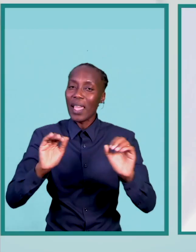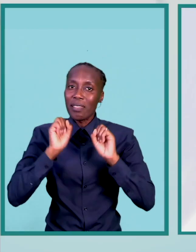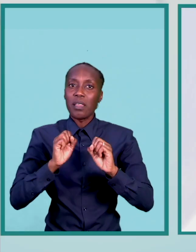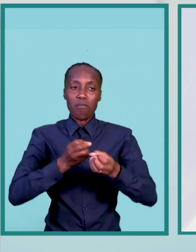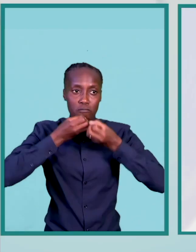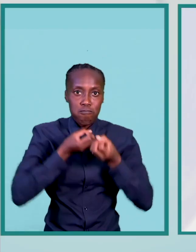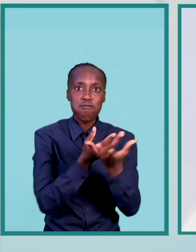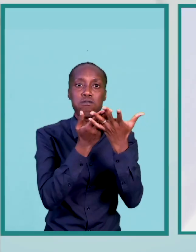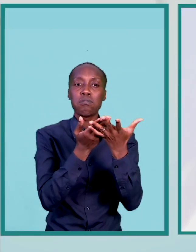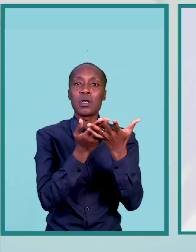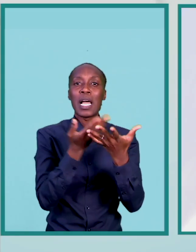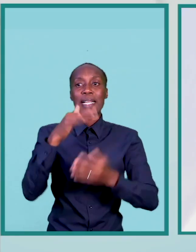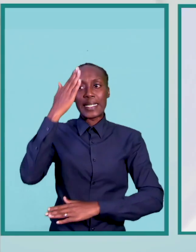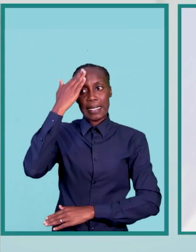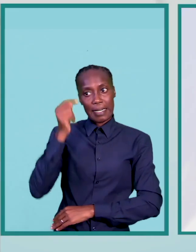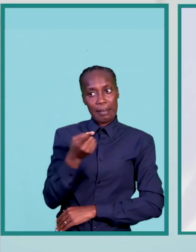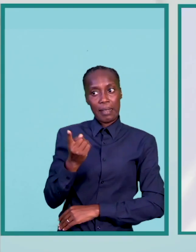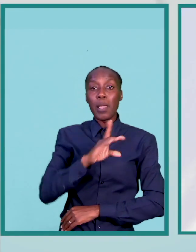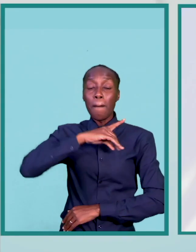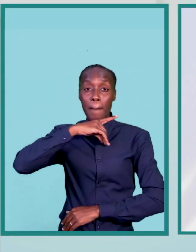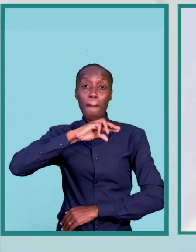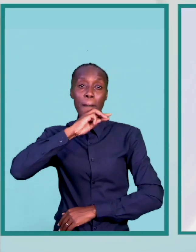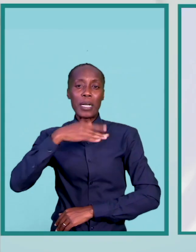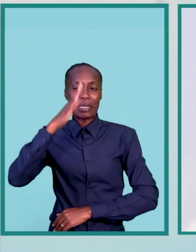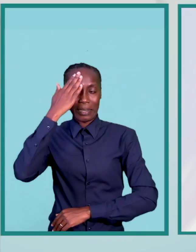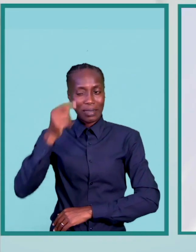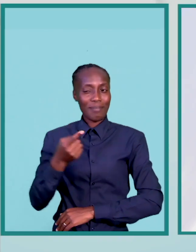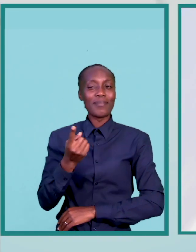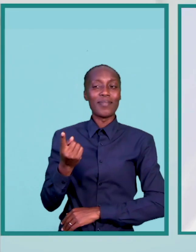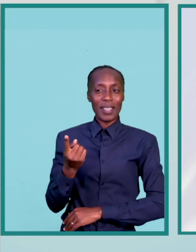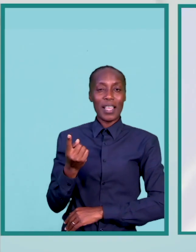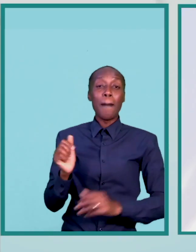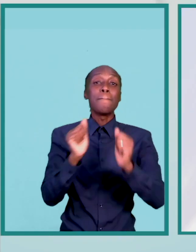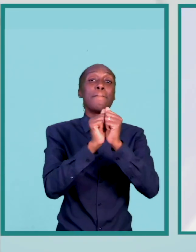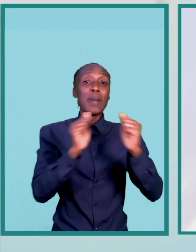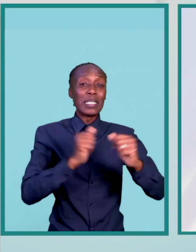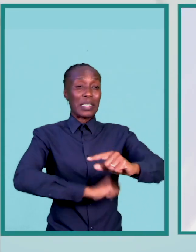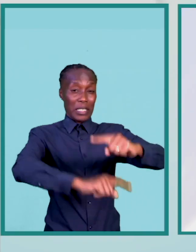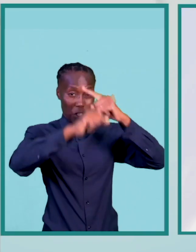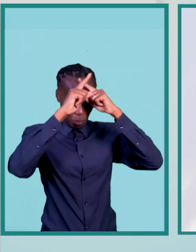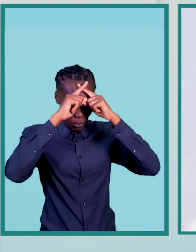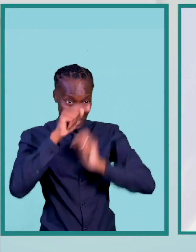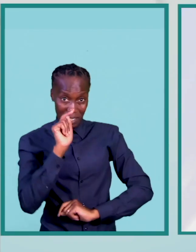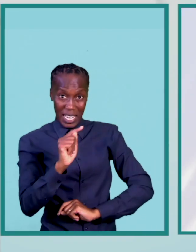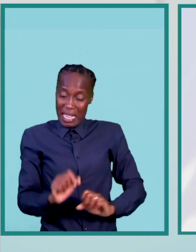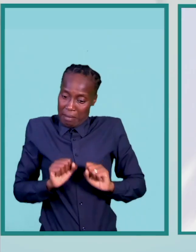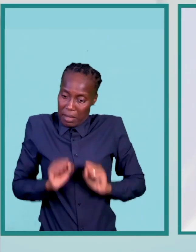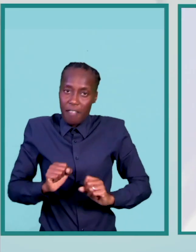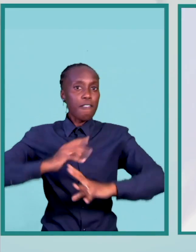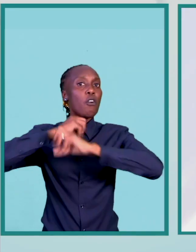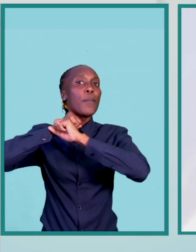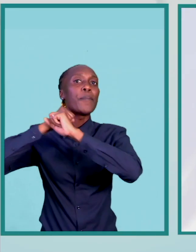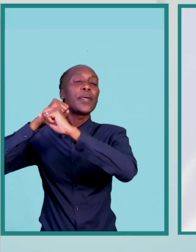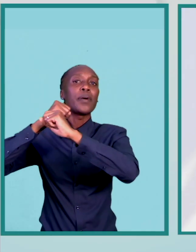Precisamos apelar, façam a denúncia. Se os pais, eu até entendo a razão dos pais, entendemos como dizia a titia aqui, mas a polícia é